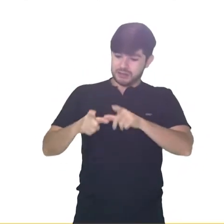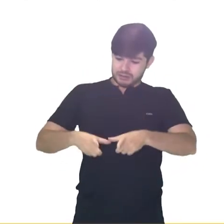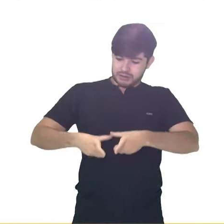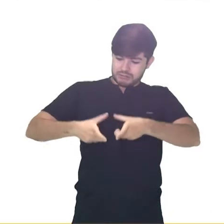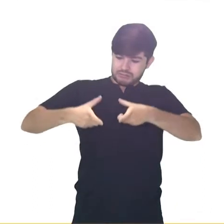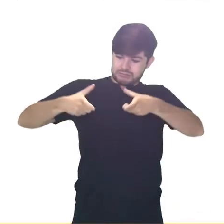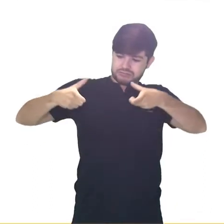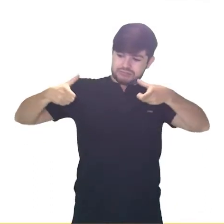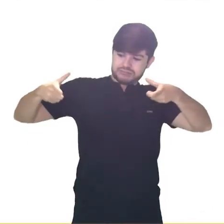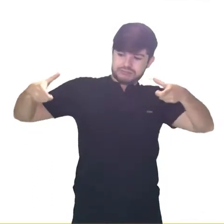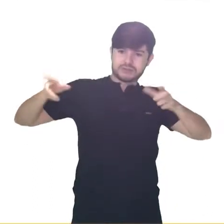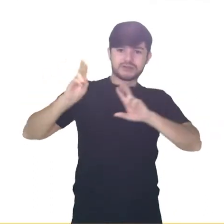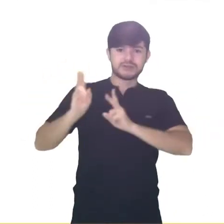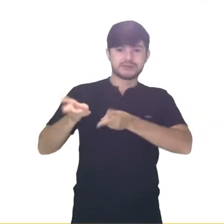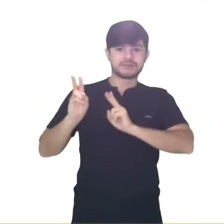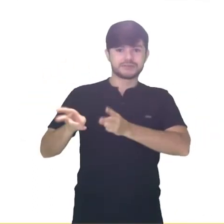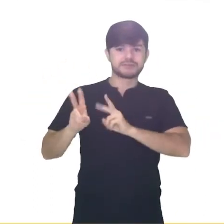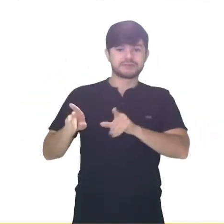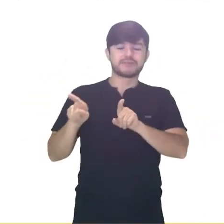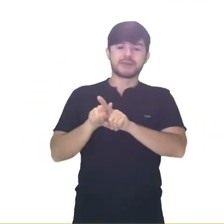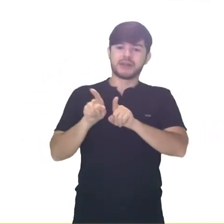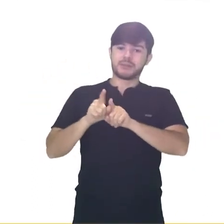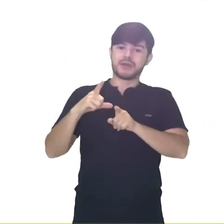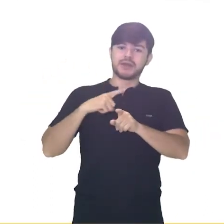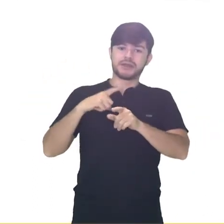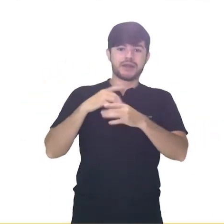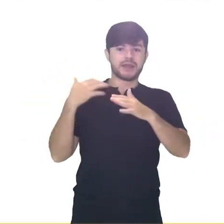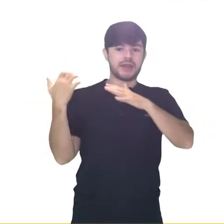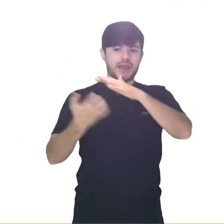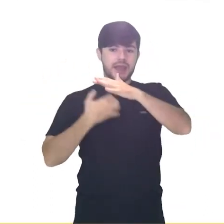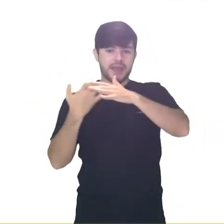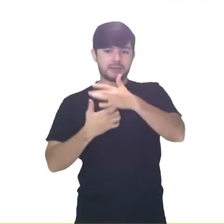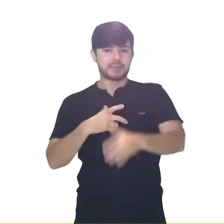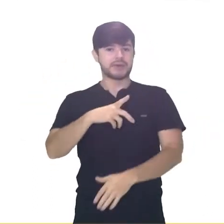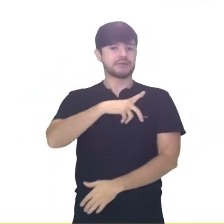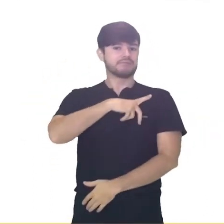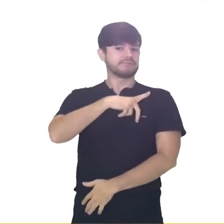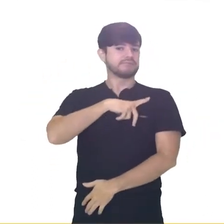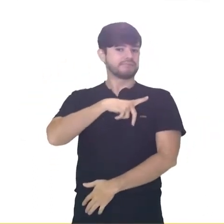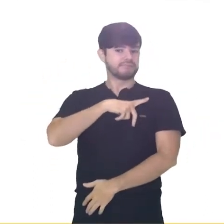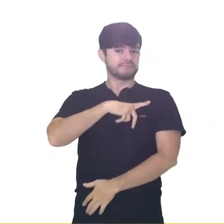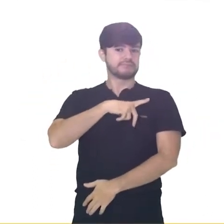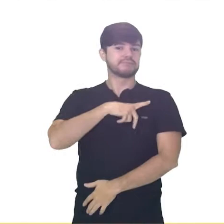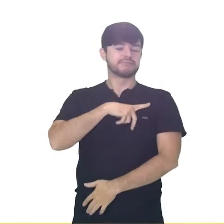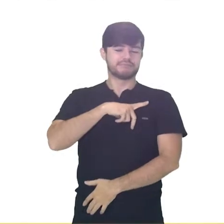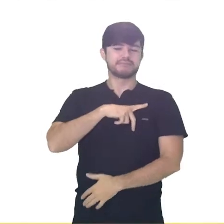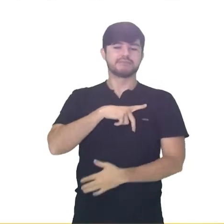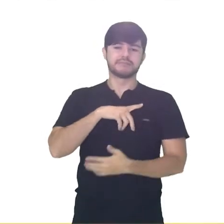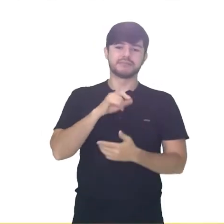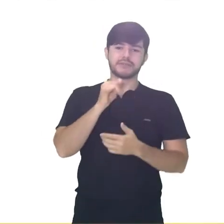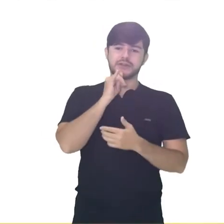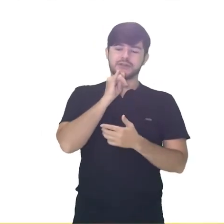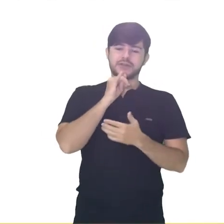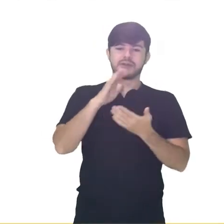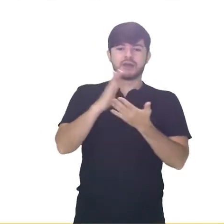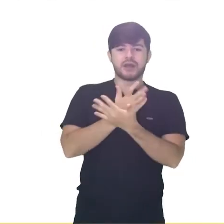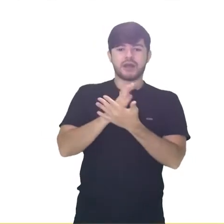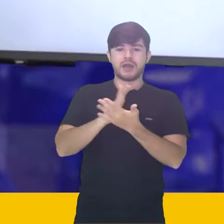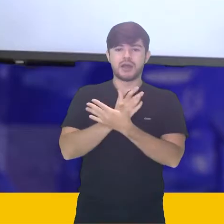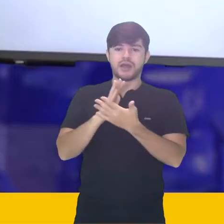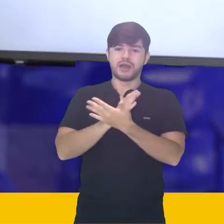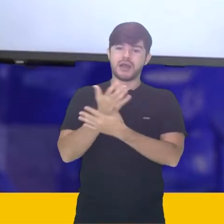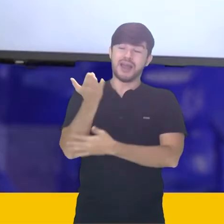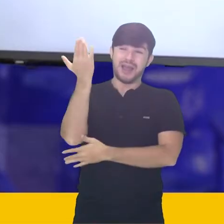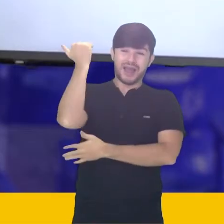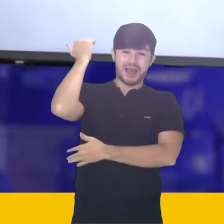contínuo e a gente tem a privatização de empresas estatais. Então essas empresas, grandes empresas, pensa